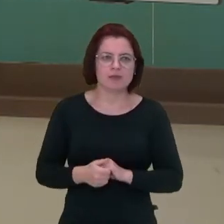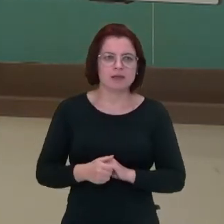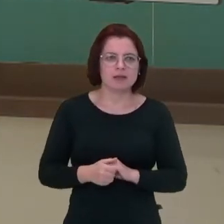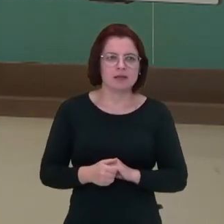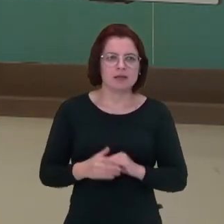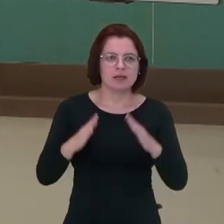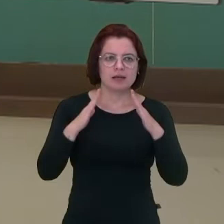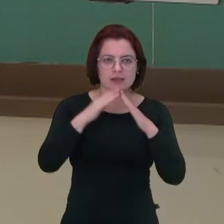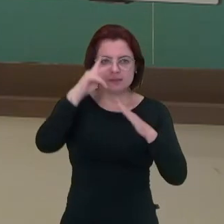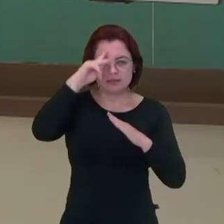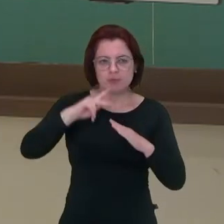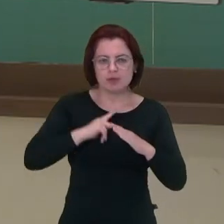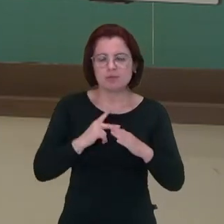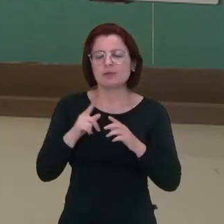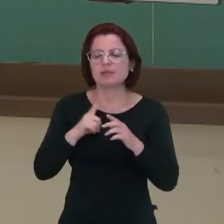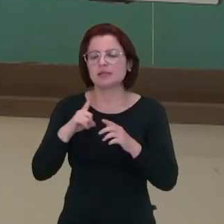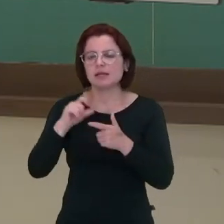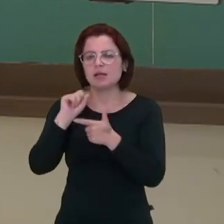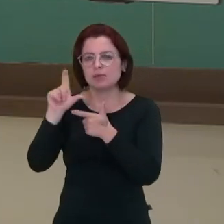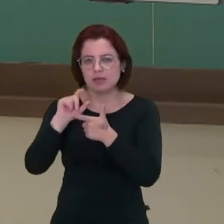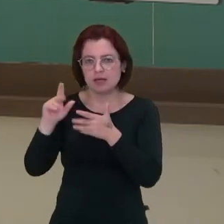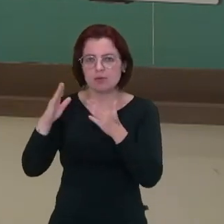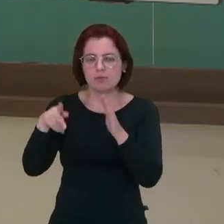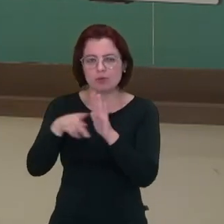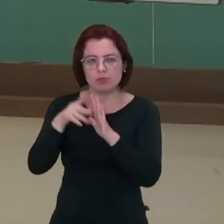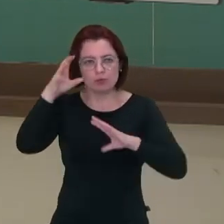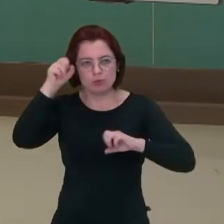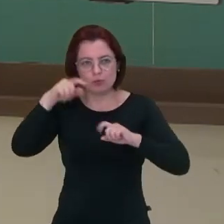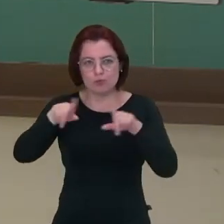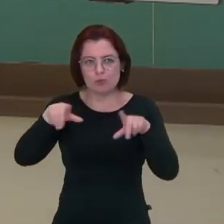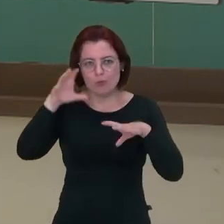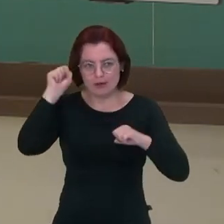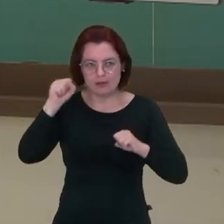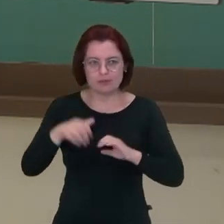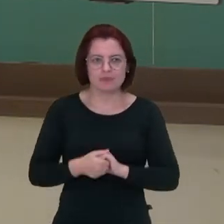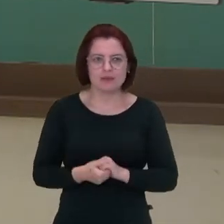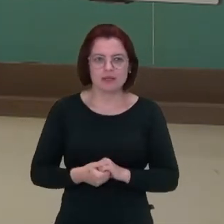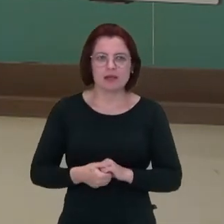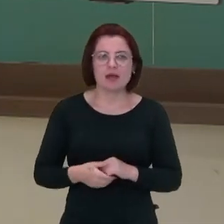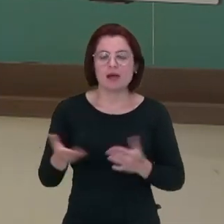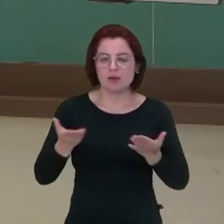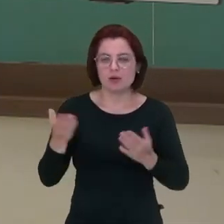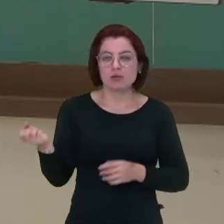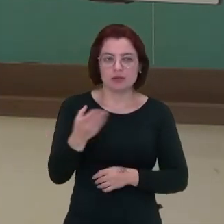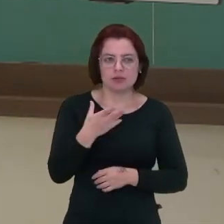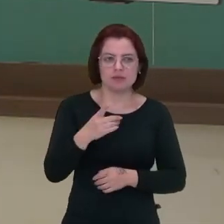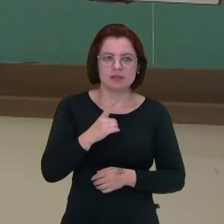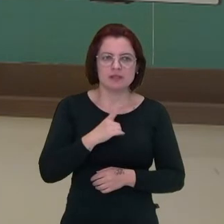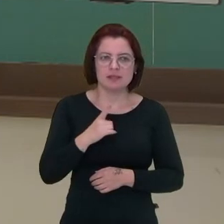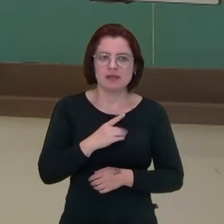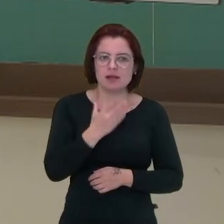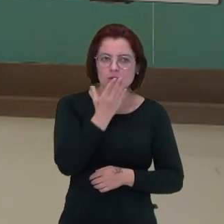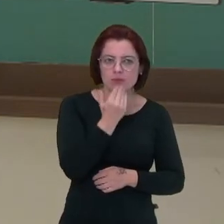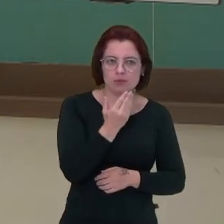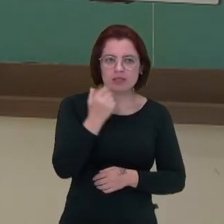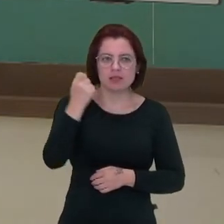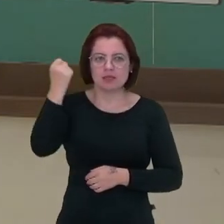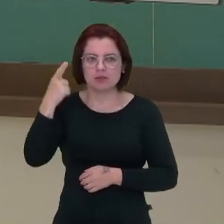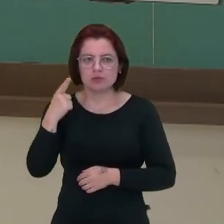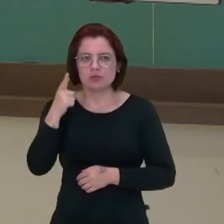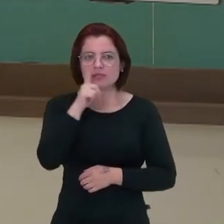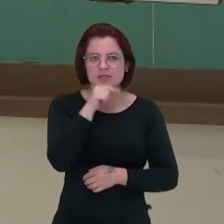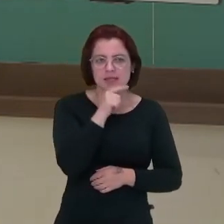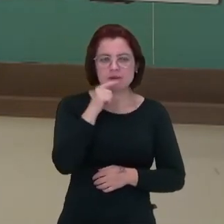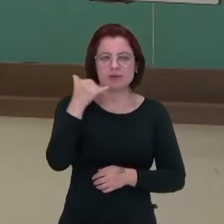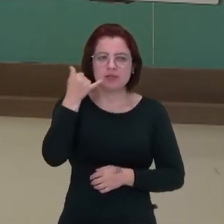da casa. Tranquilo? Então agora, aqui nós temos as despesas de alimentação, água, luz e